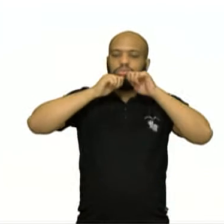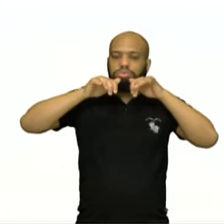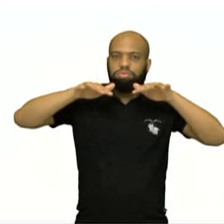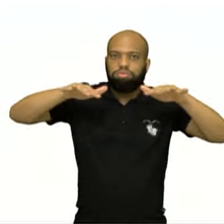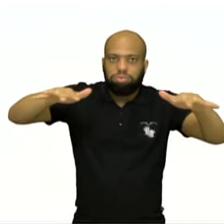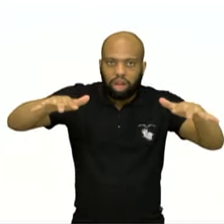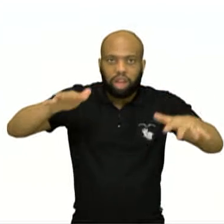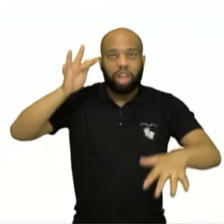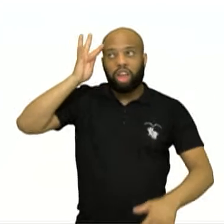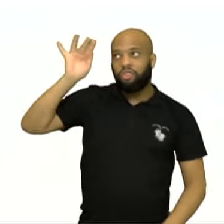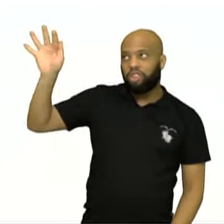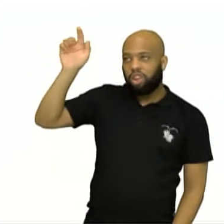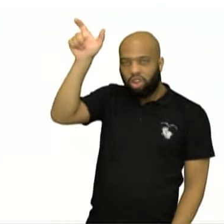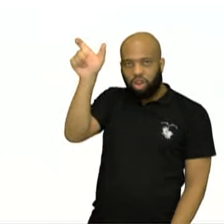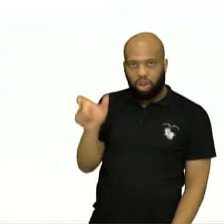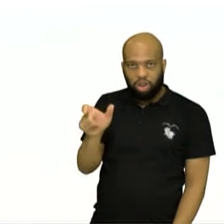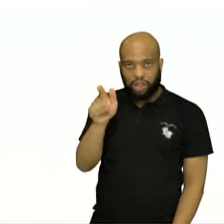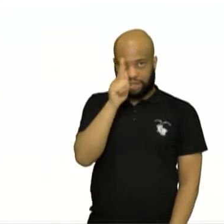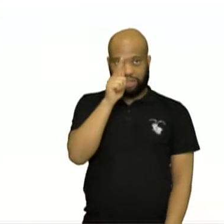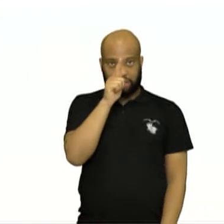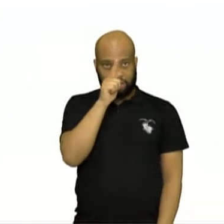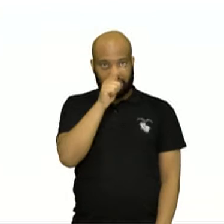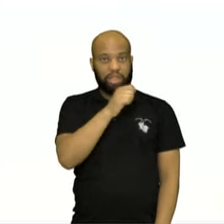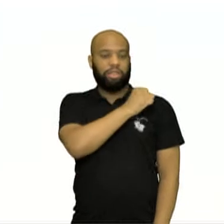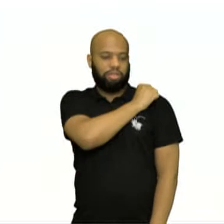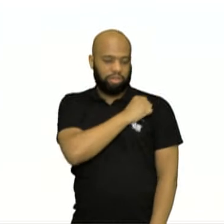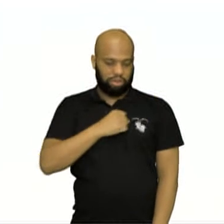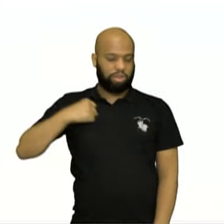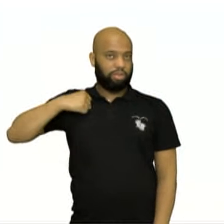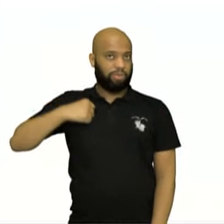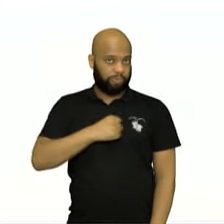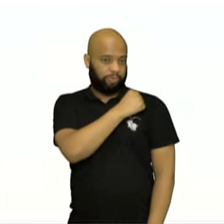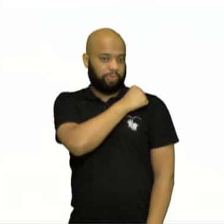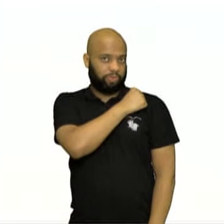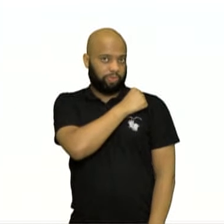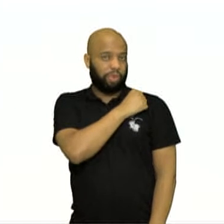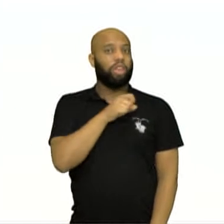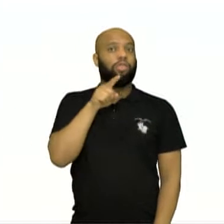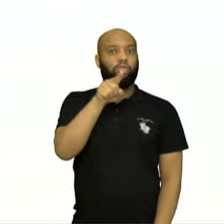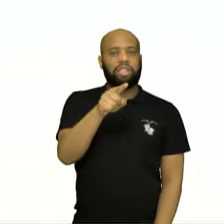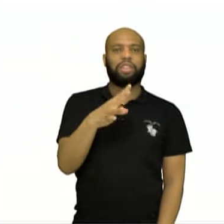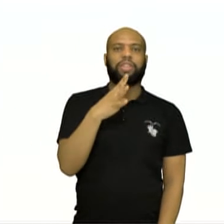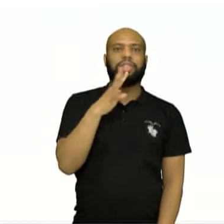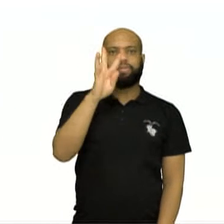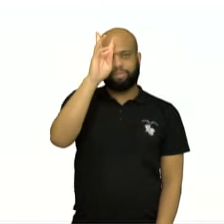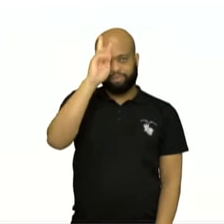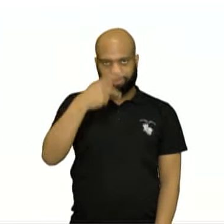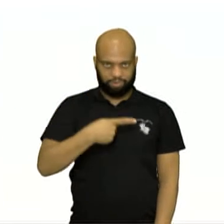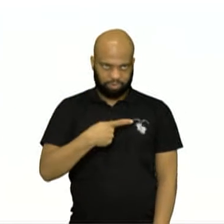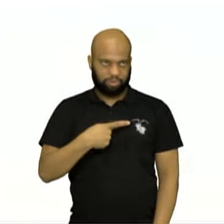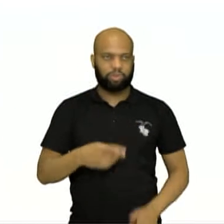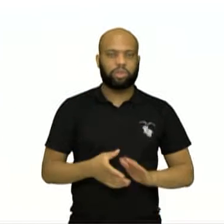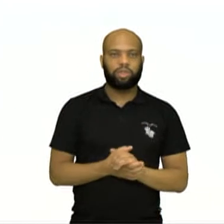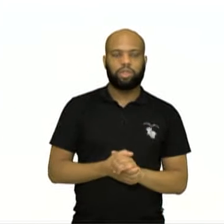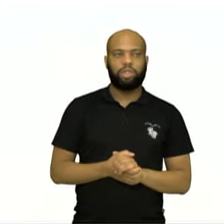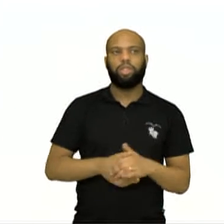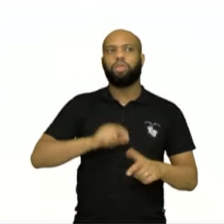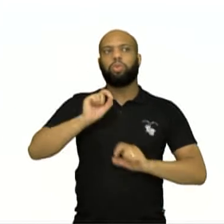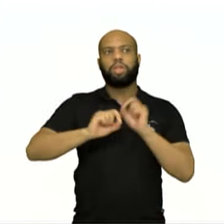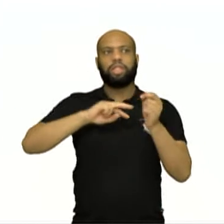grego Sócrates. Conhece-te a ti mesmo. Ou